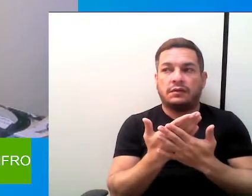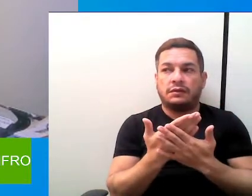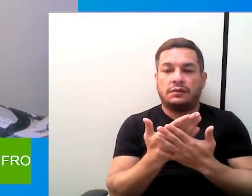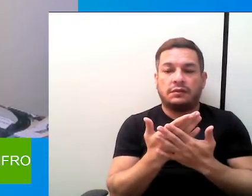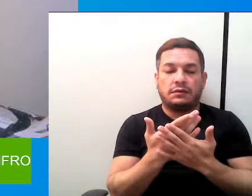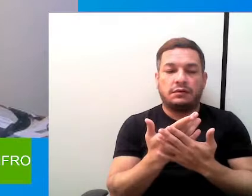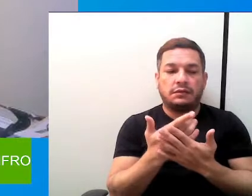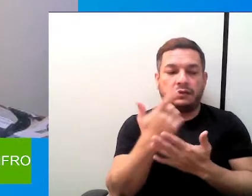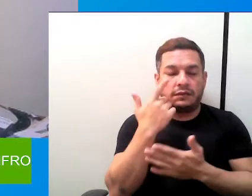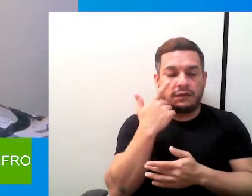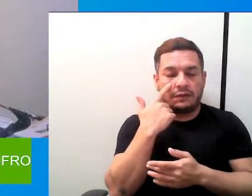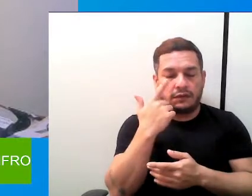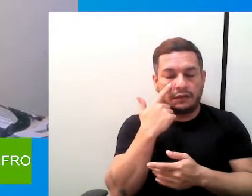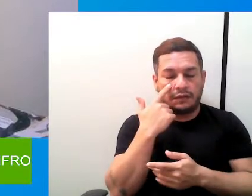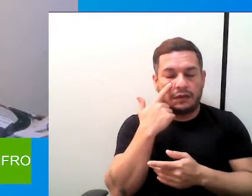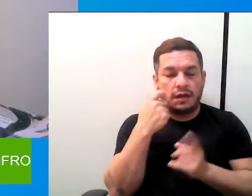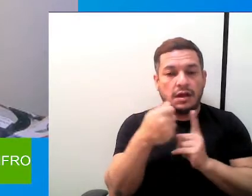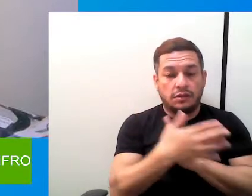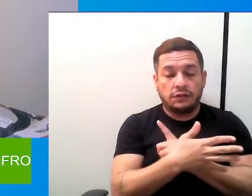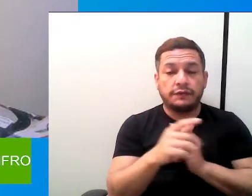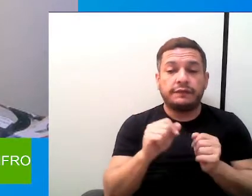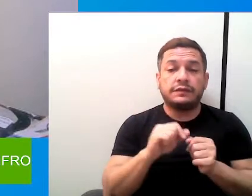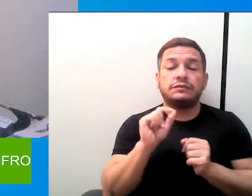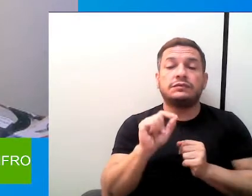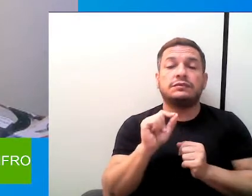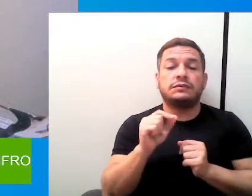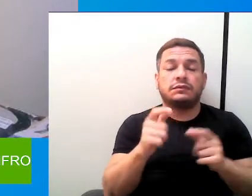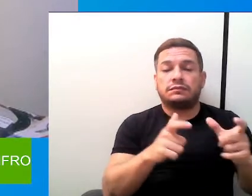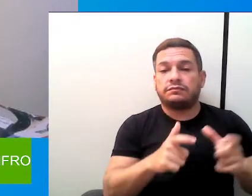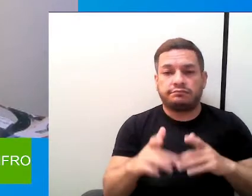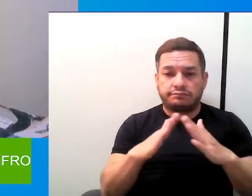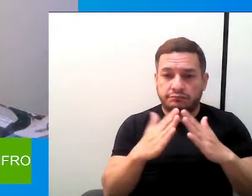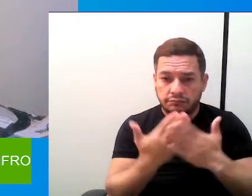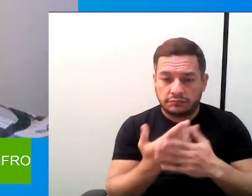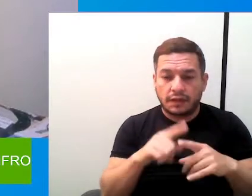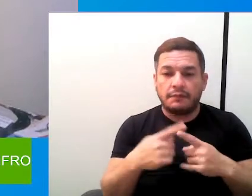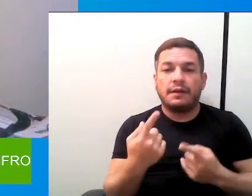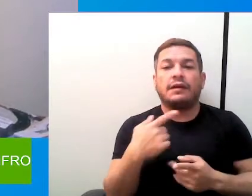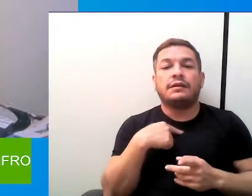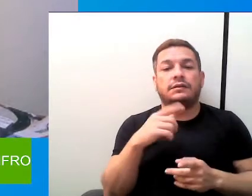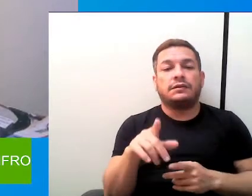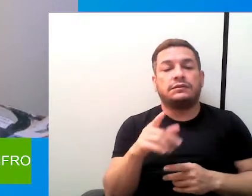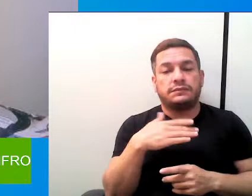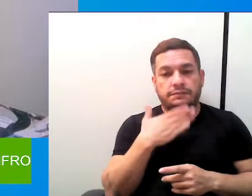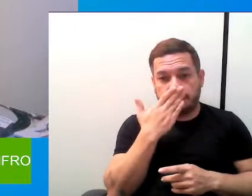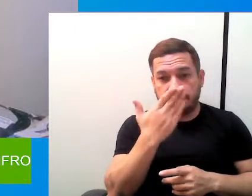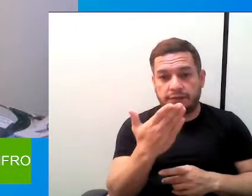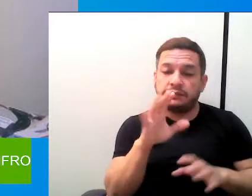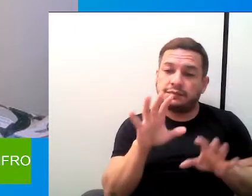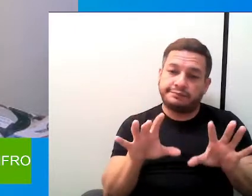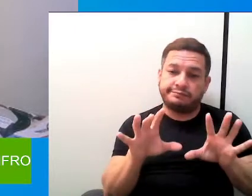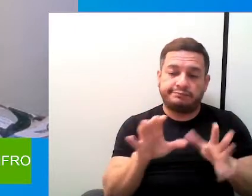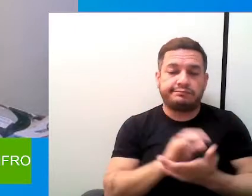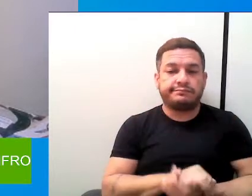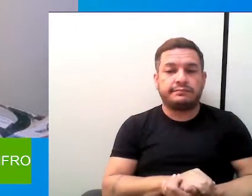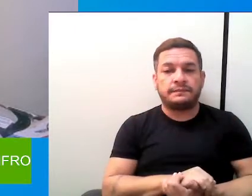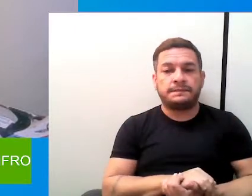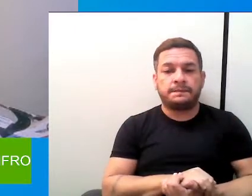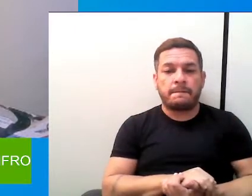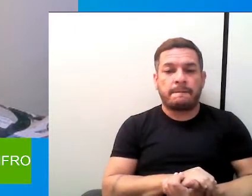obrigatório que a extensão seja feita em ambiente escolar, mas nós favorecemos bastante isso.